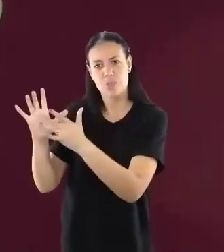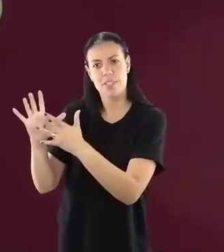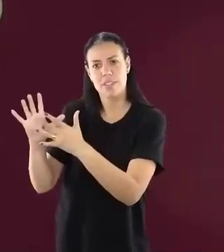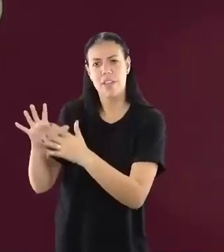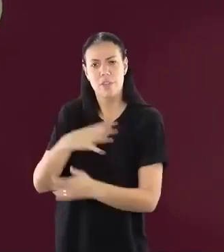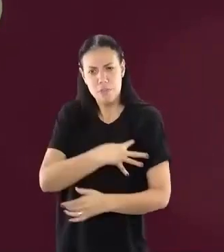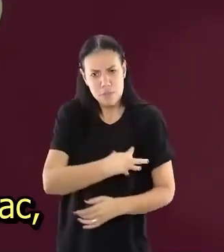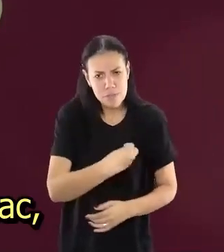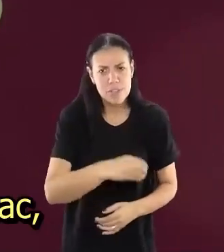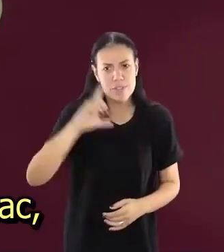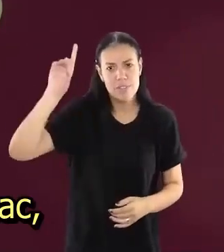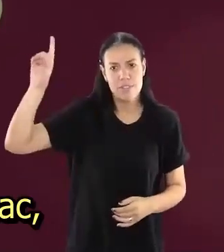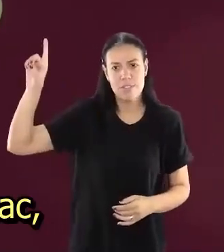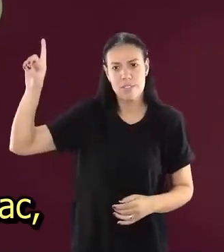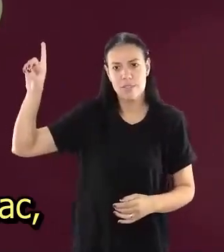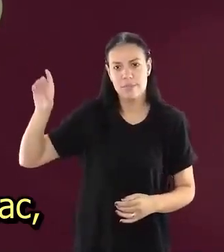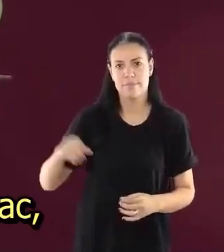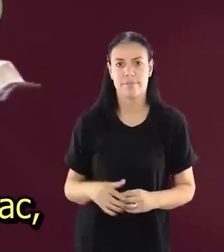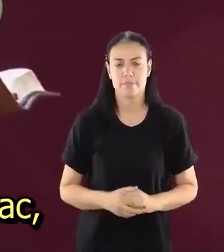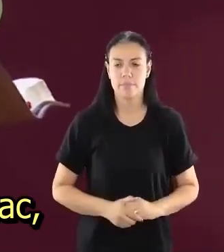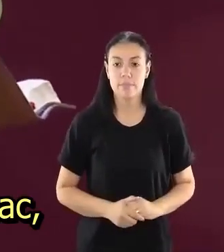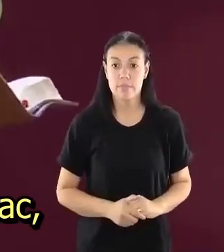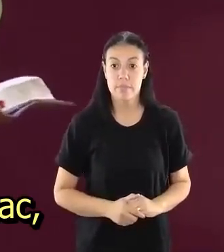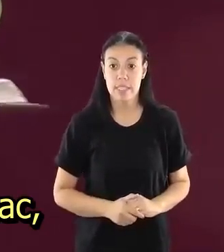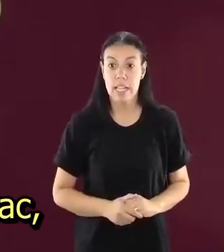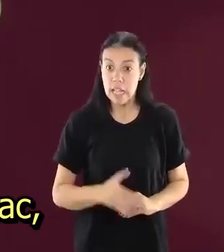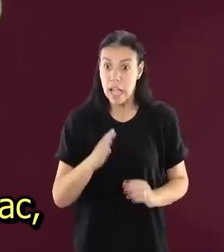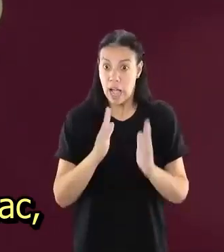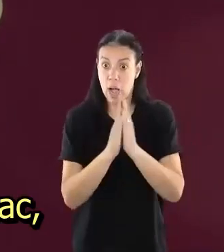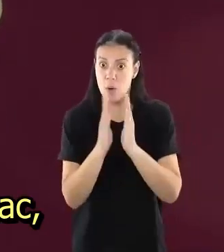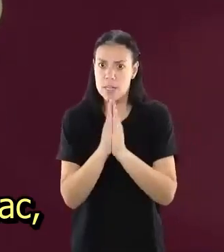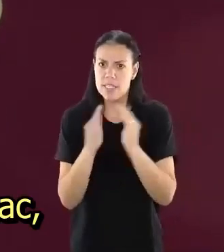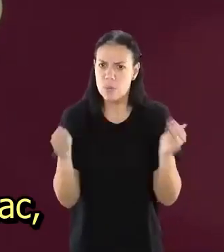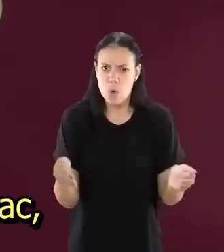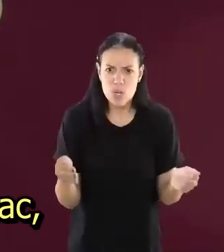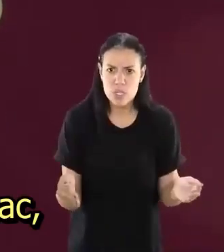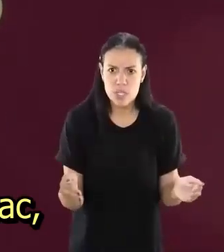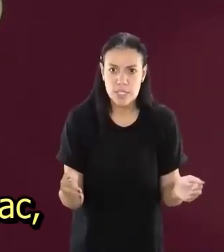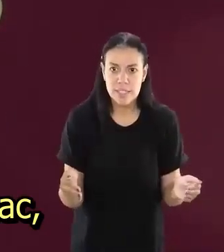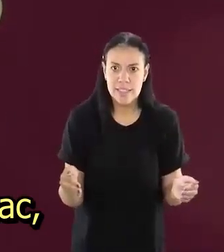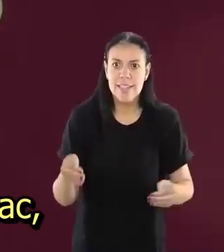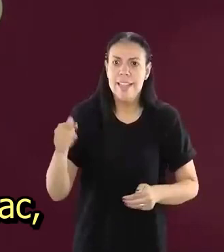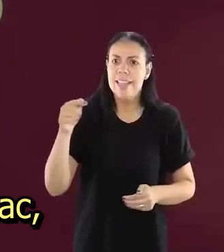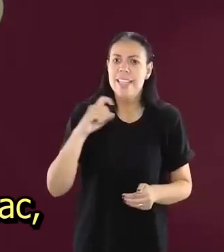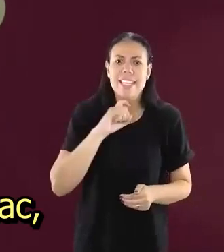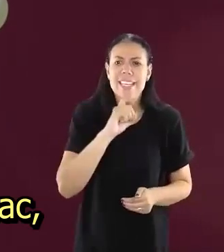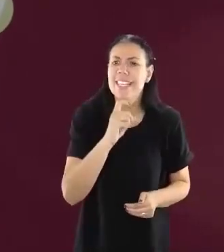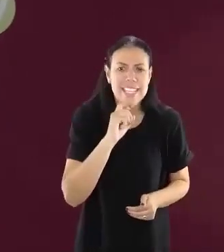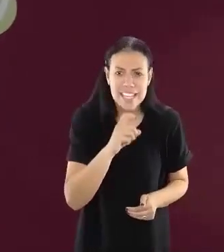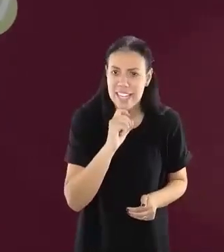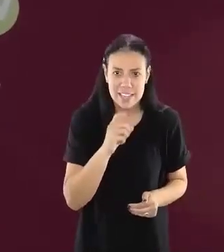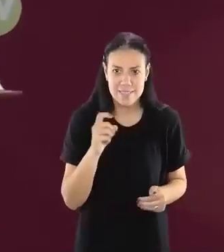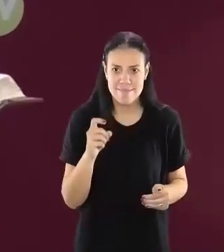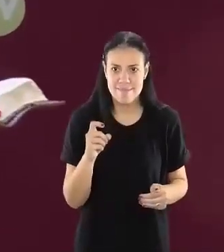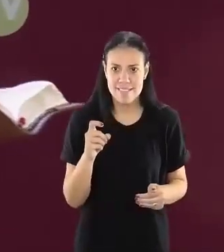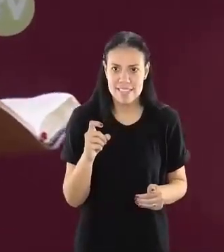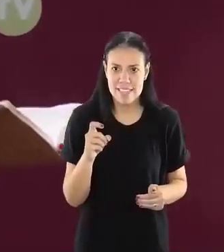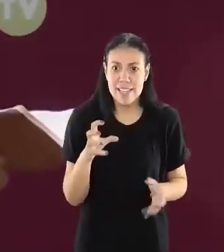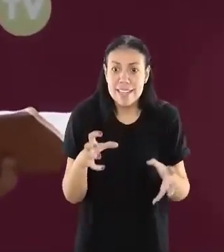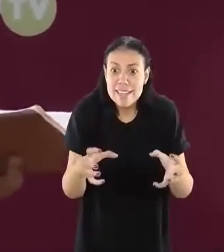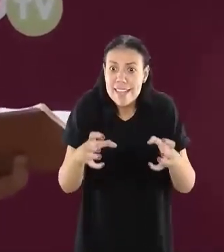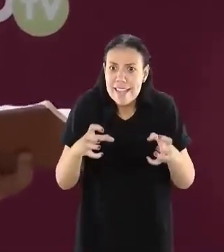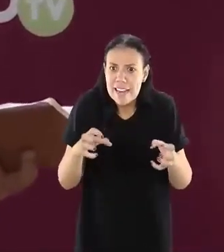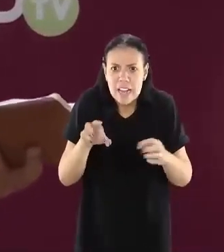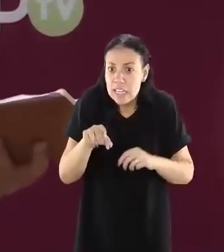Deus. A minha oração é que nesta manhã, nenhuma pessoa aqui, nem daqueles que nos assistem, tomem essa